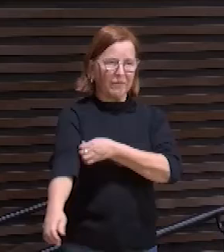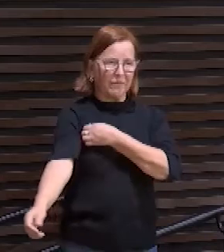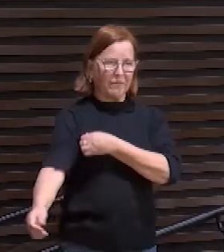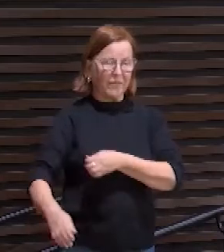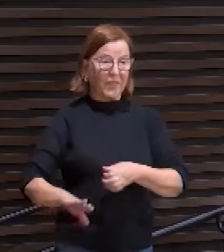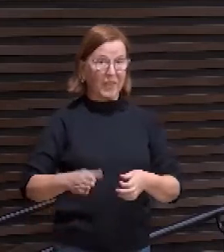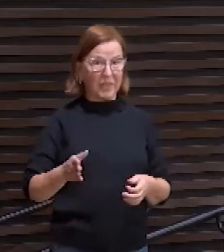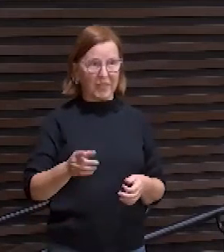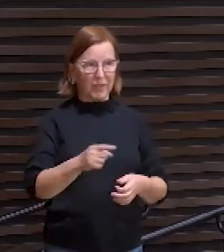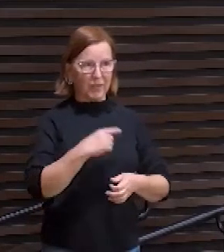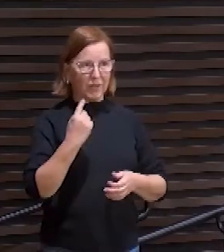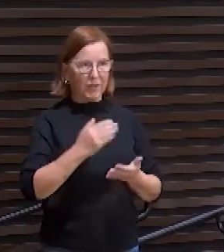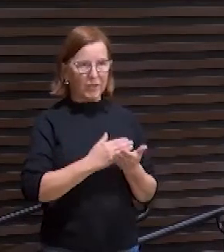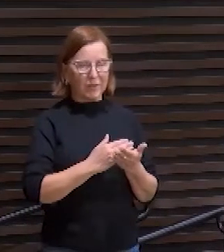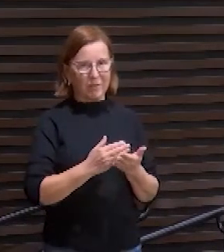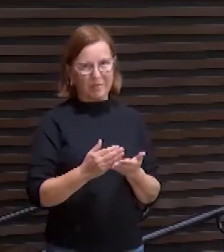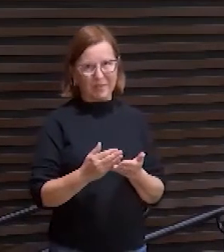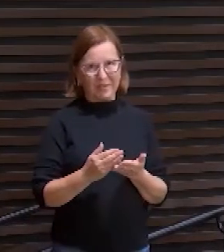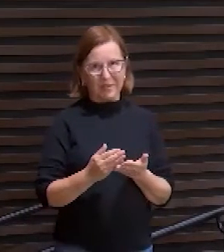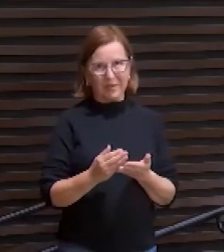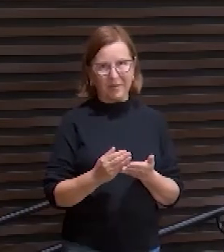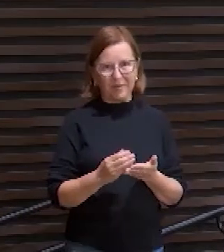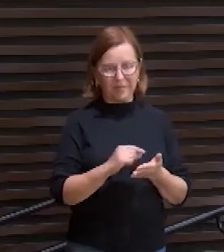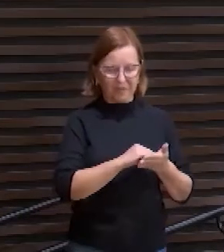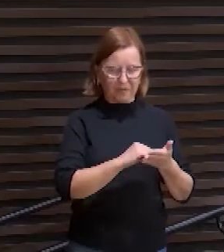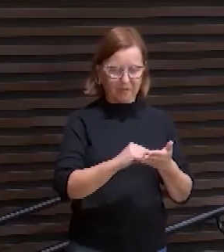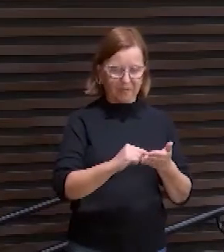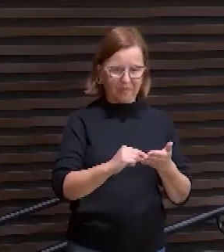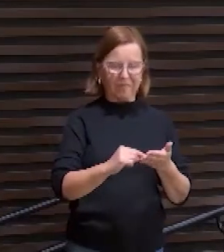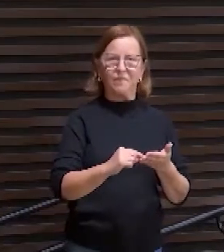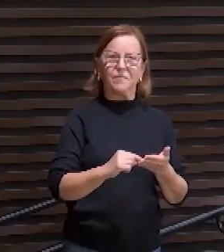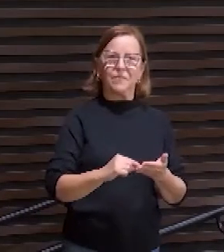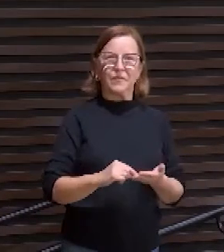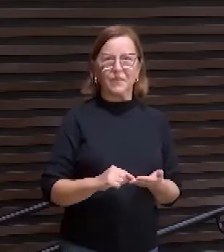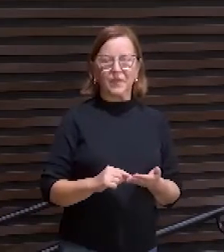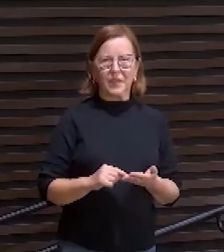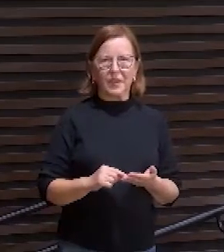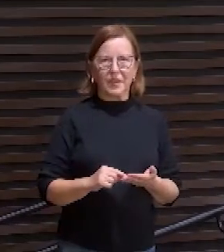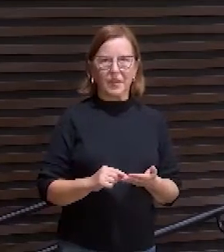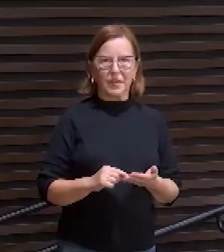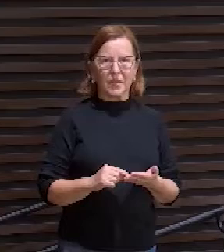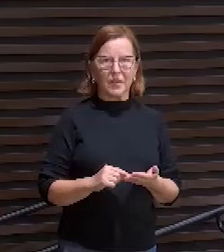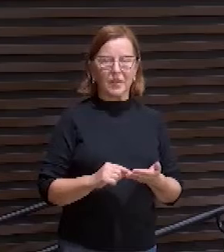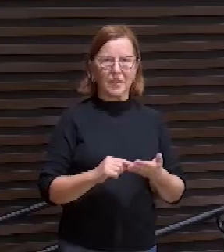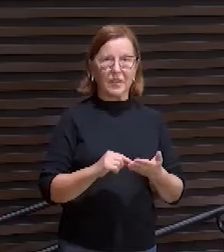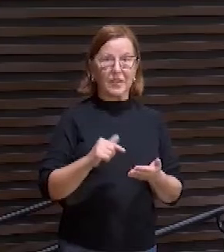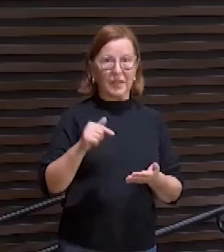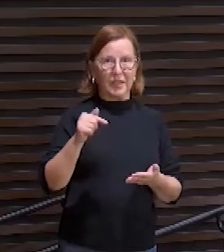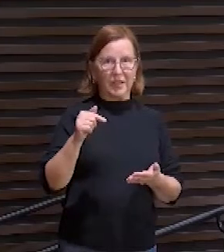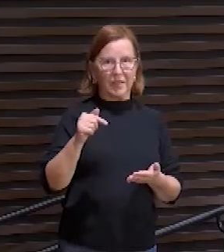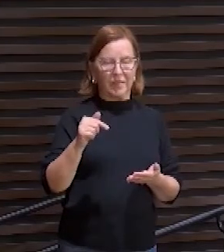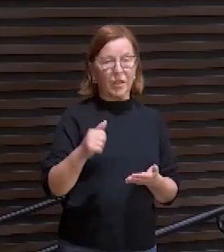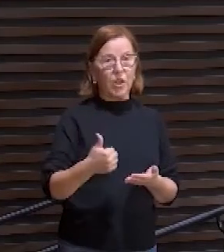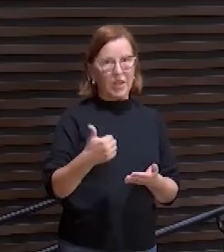Então, nós vamos começar aqui, verso a verso, a partir do 17. Pondo-se